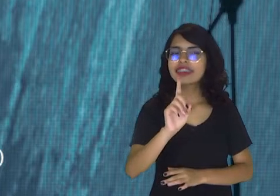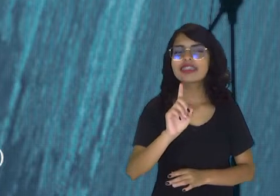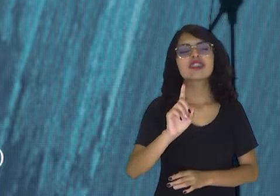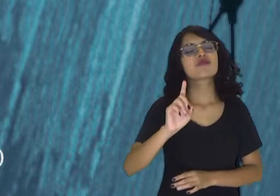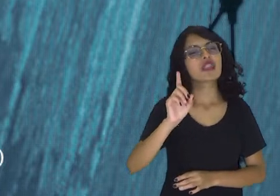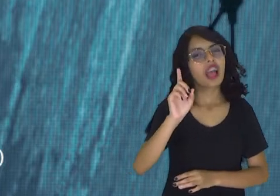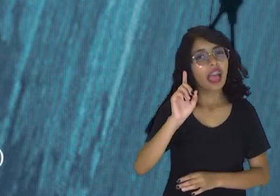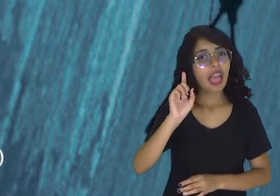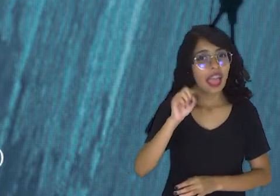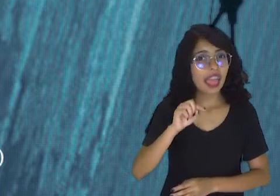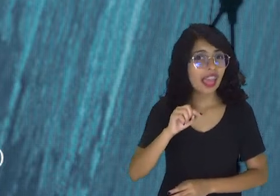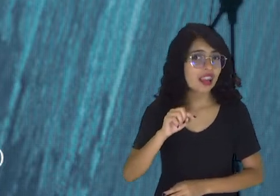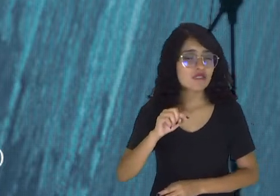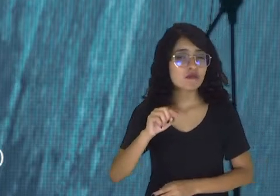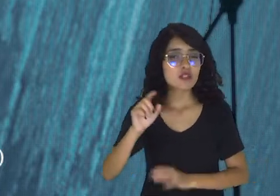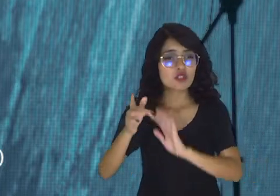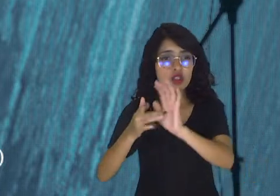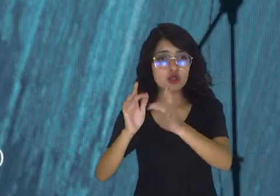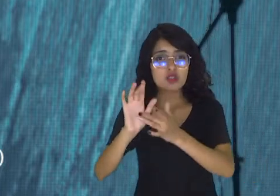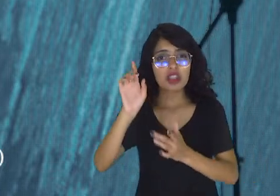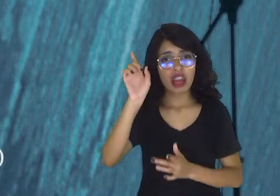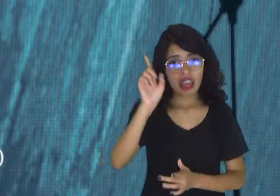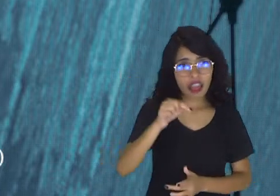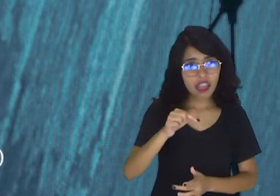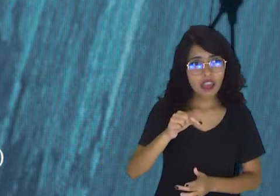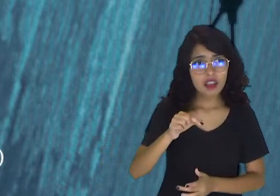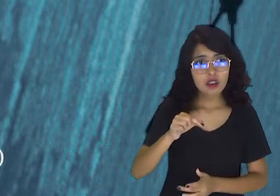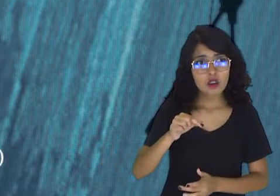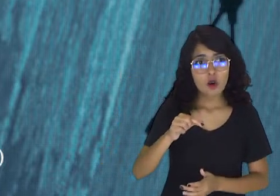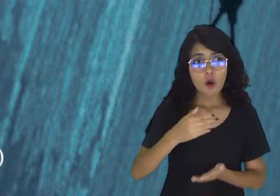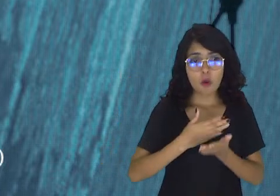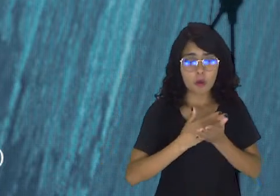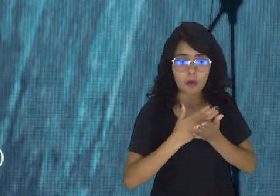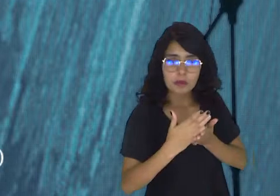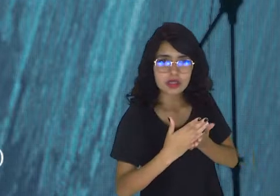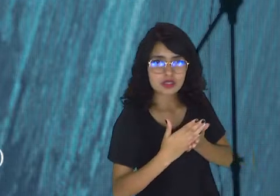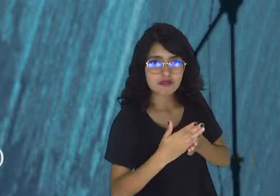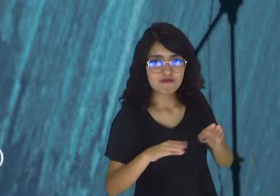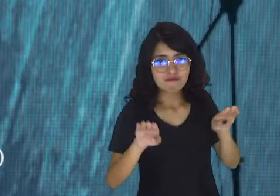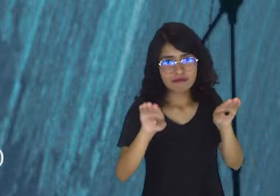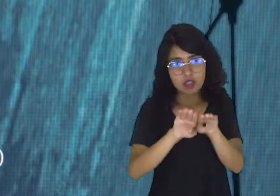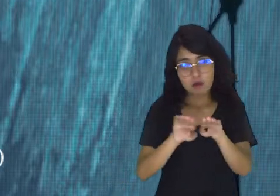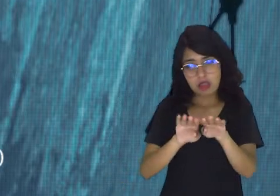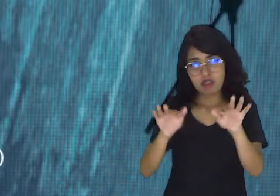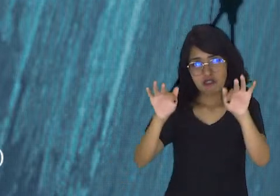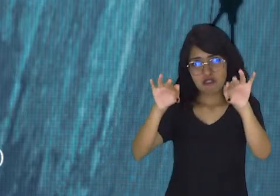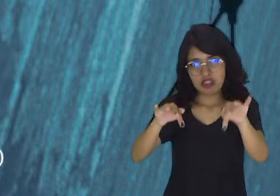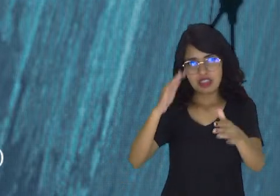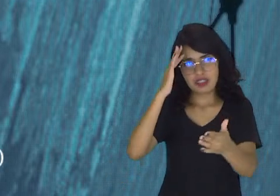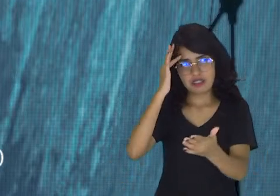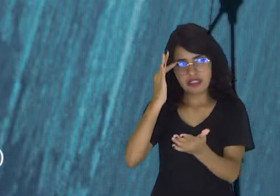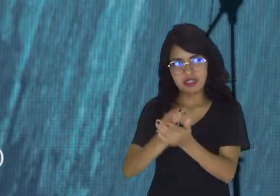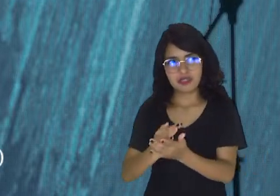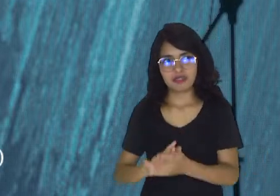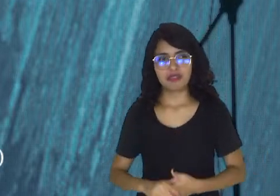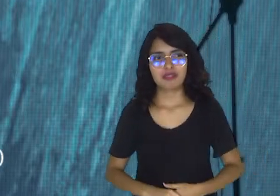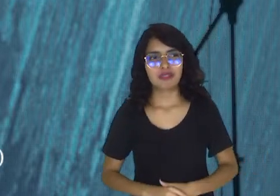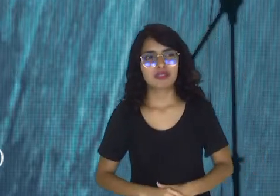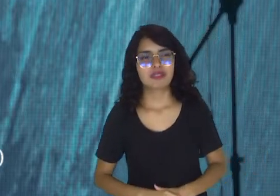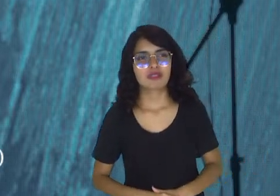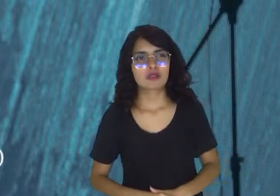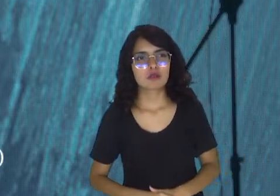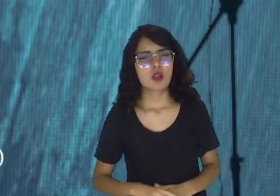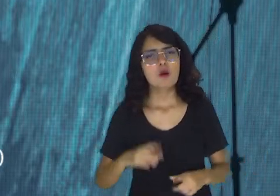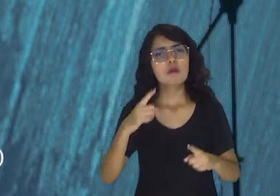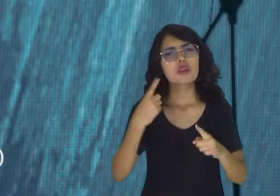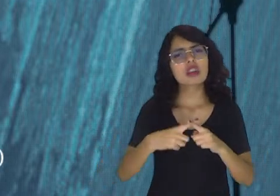consumador, irmãos. Ele é o alfa e o ômega da fé. Por que que ele é o